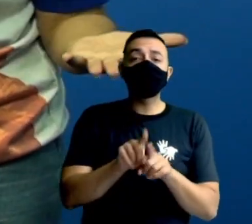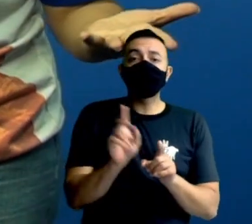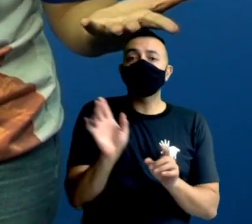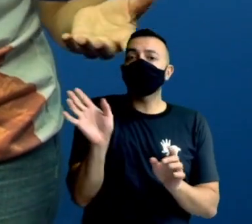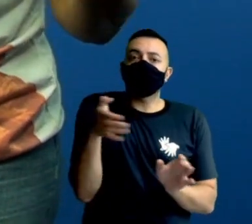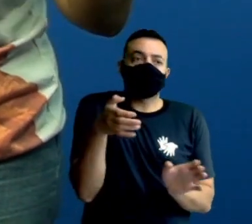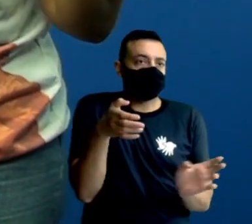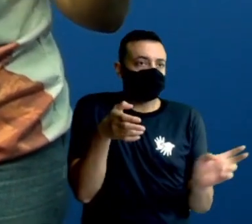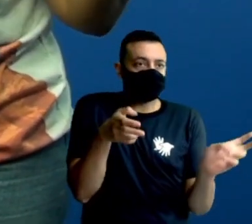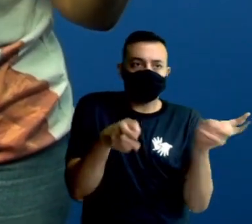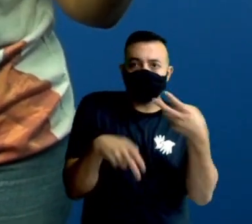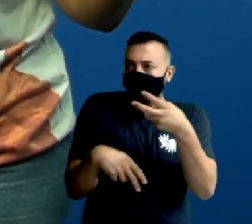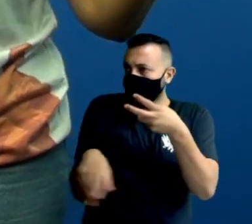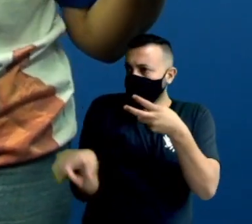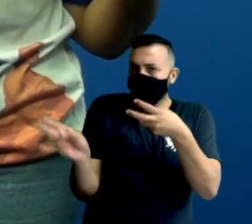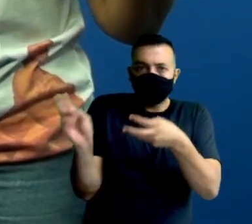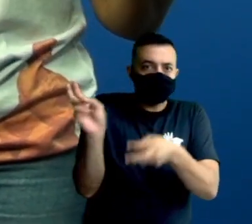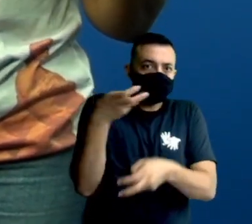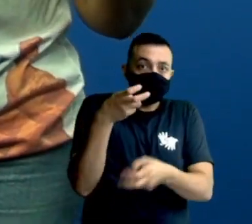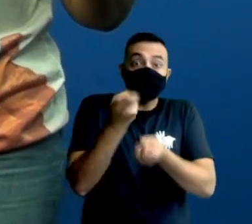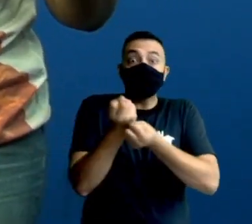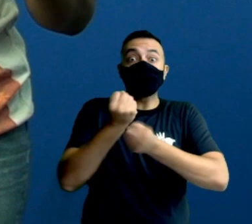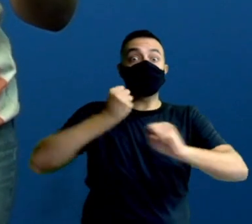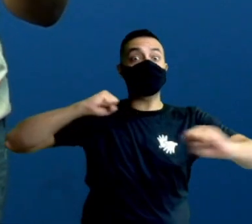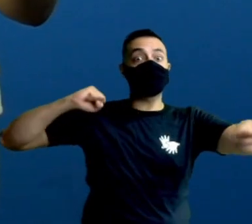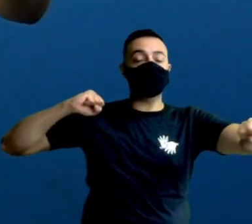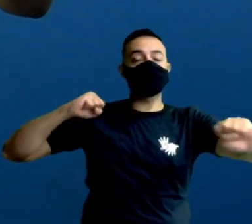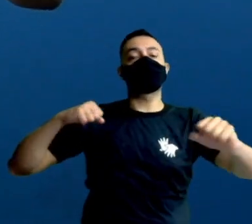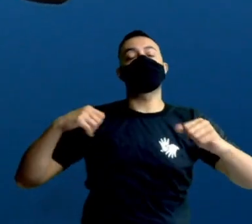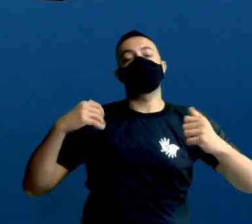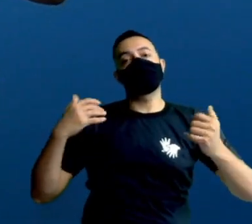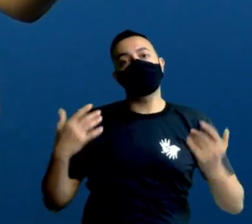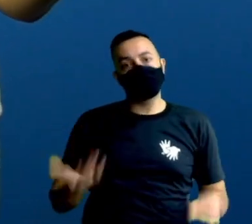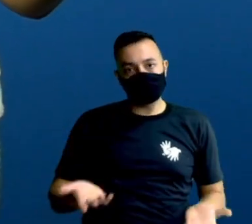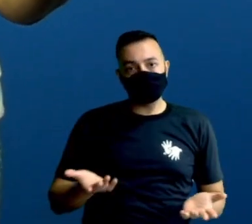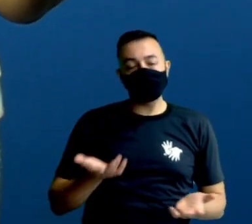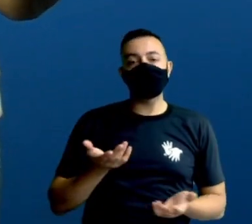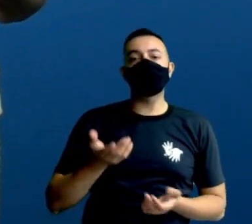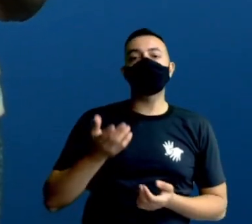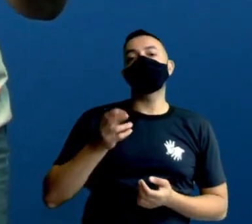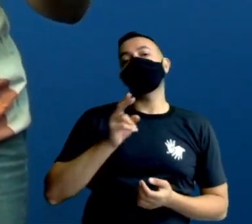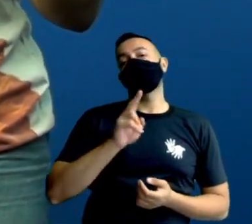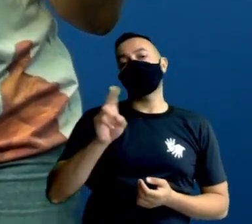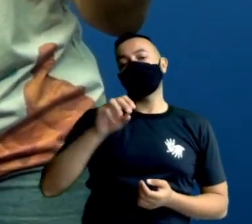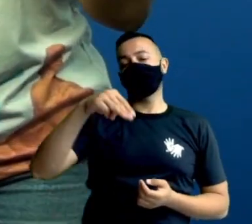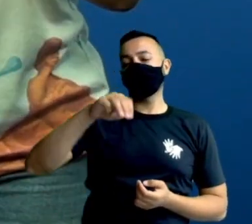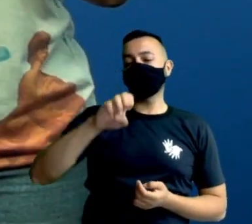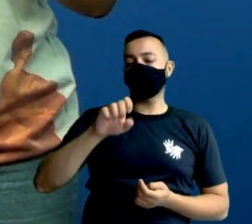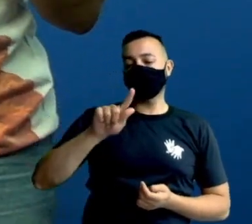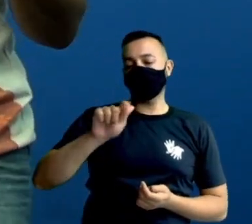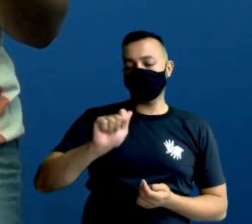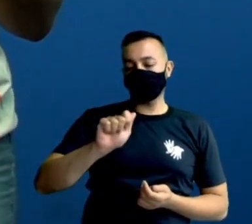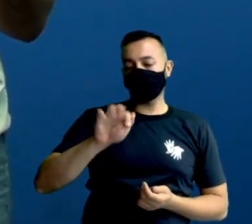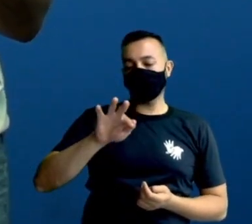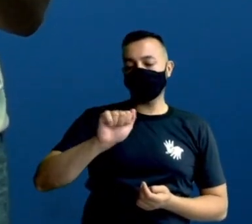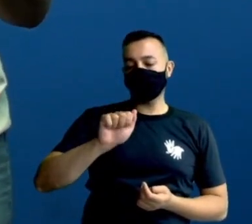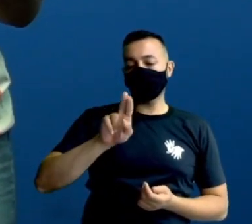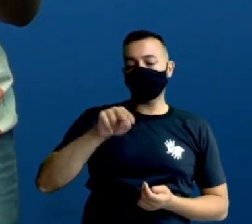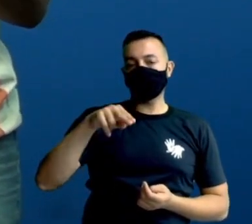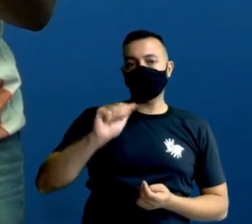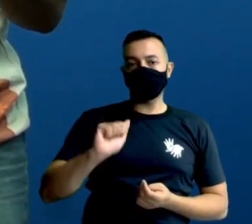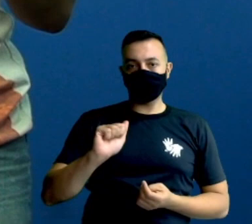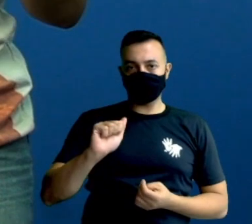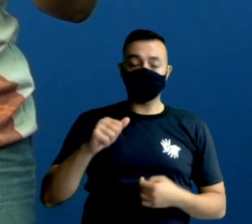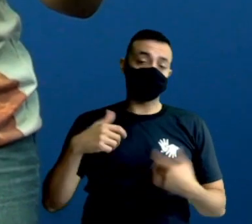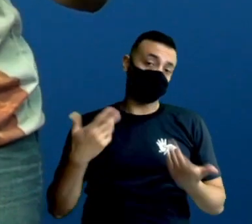eram gigantes. Preguiças eram gigantes. Então era chamada de megafauna. O ser humano não tem veneno. O